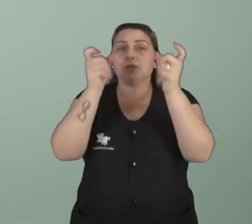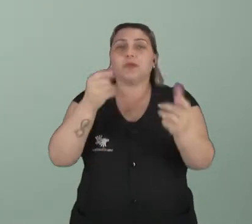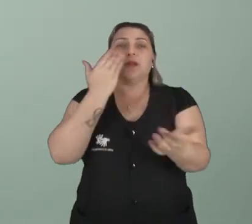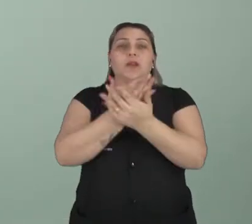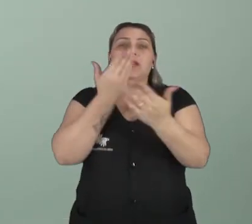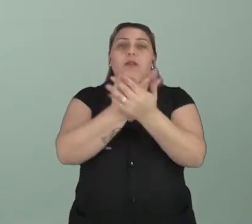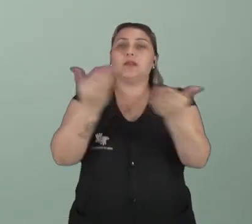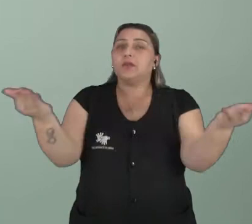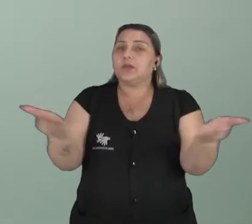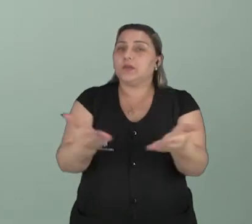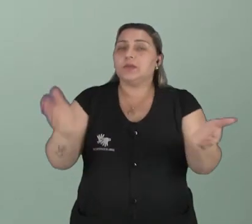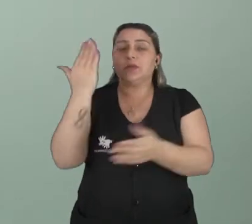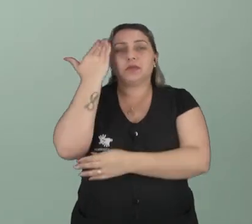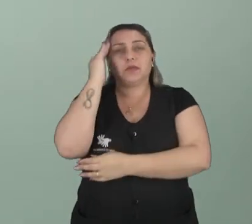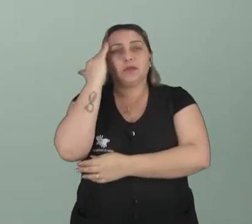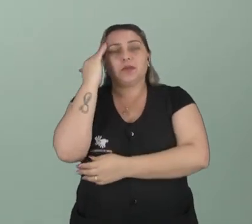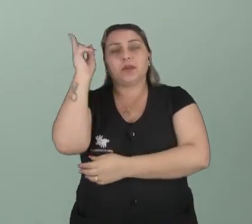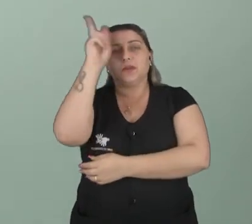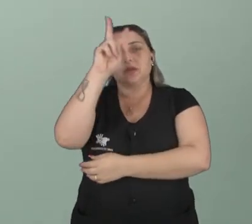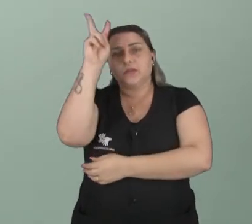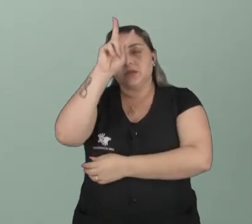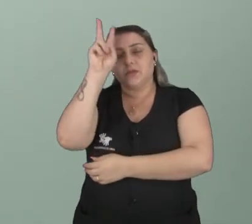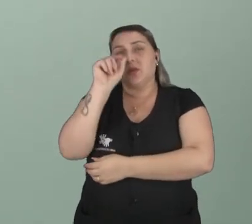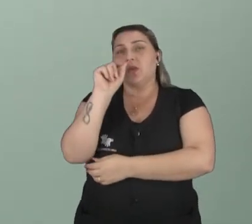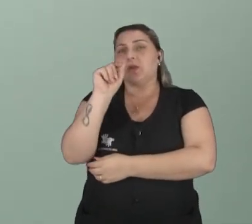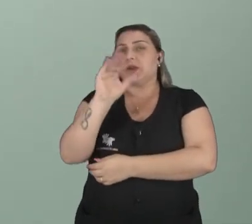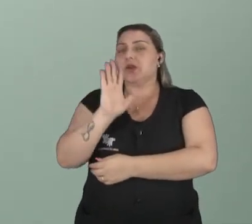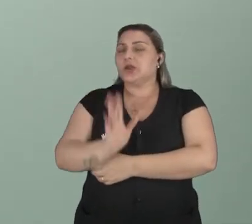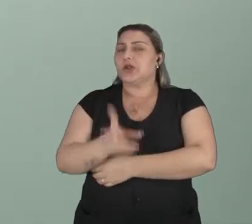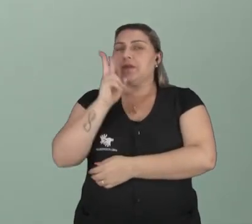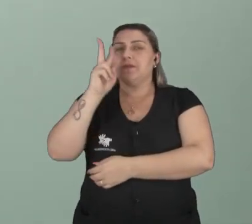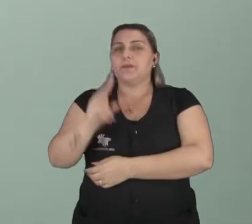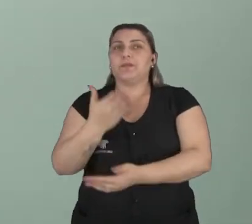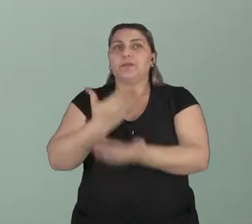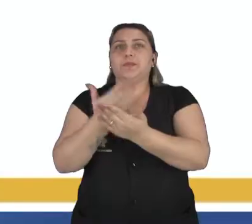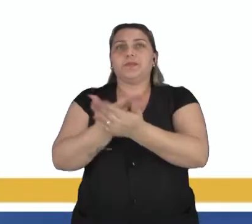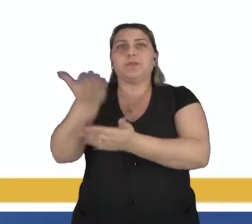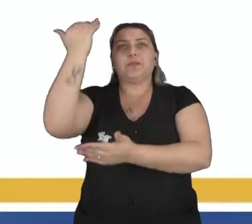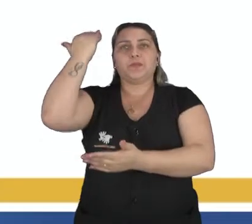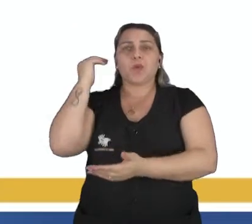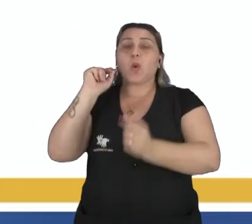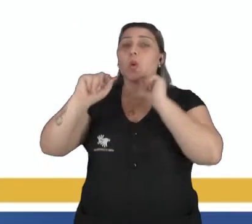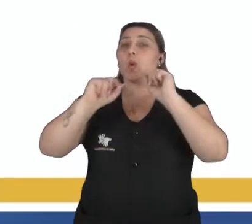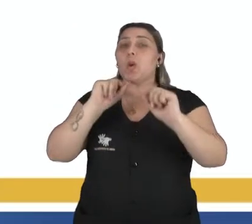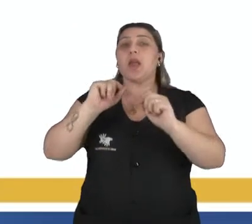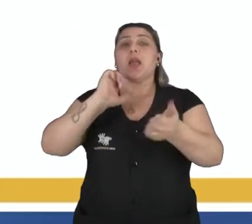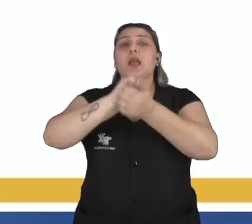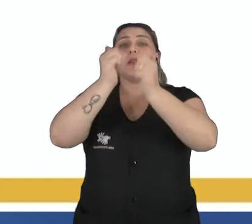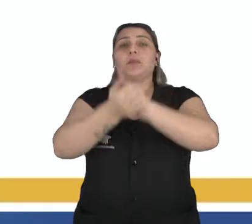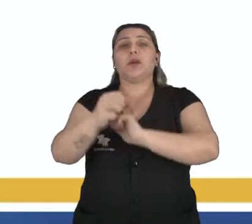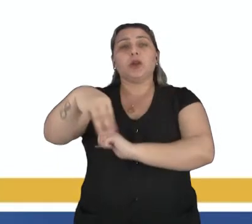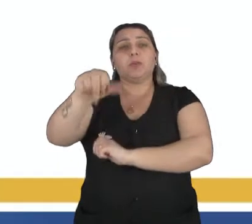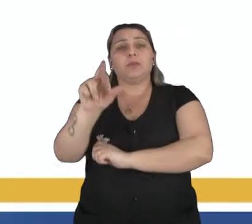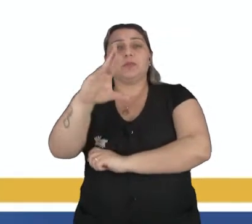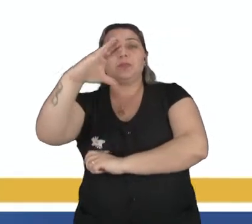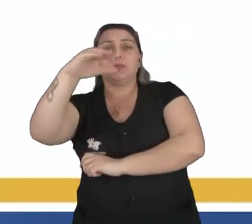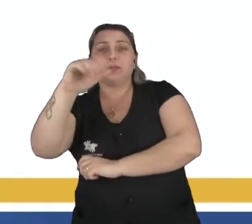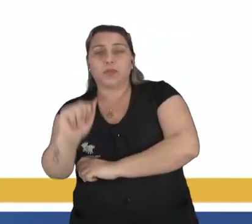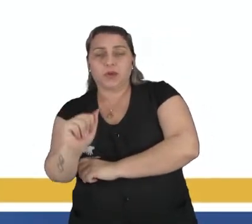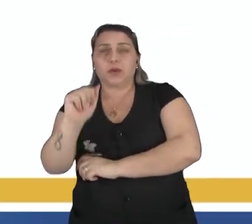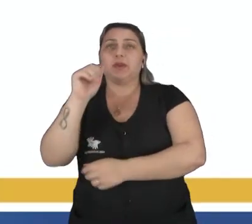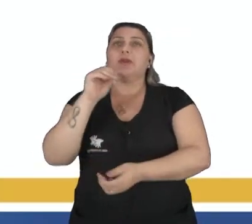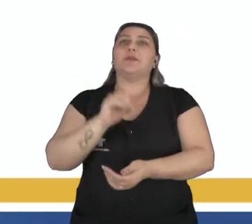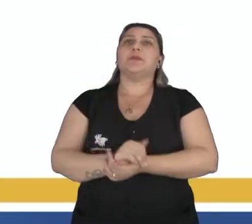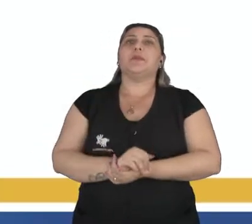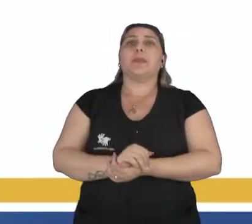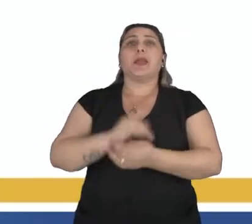de hoje para a gente entender e lembrar um pouquinho do que a gente já tinha visto. Vamos lá, o que são os esportes de marca, né? Os